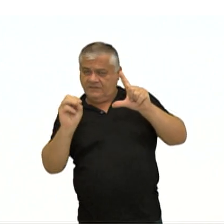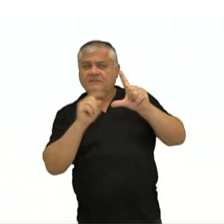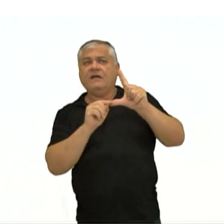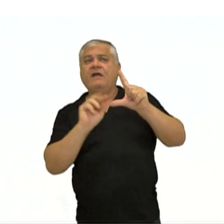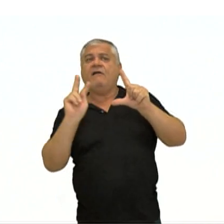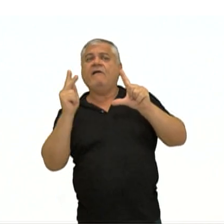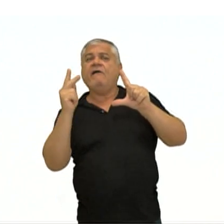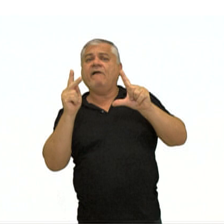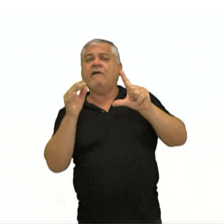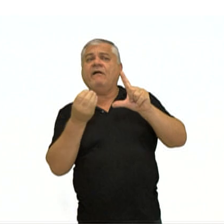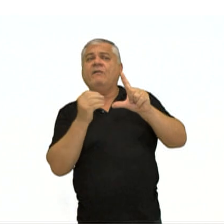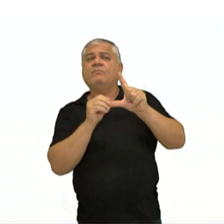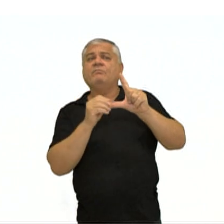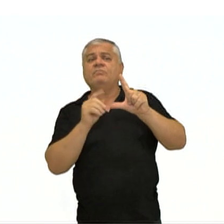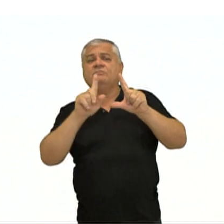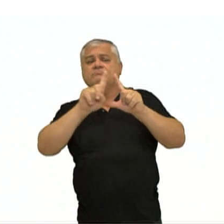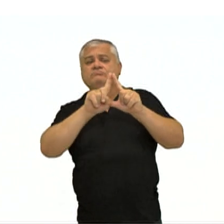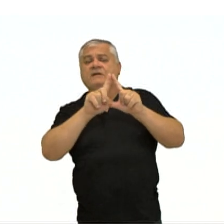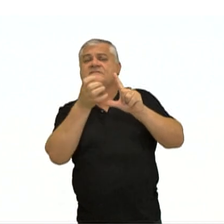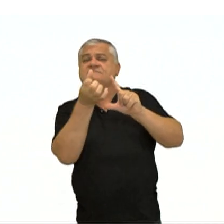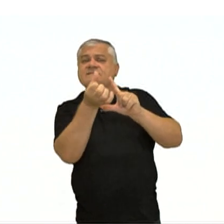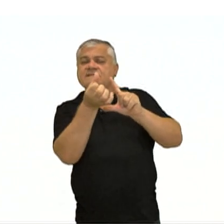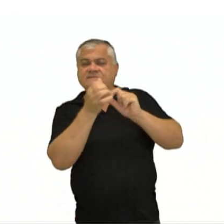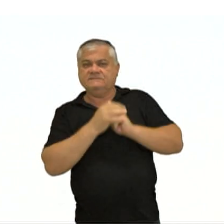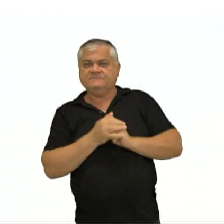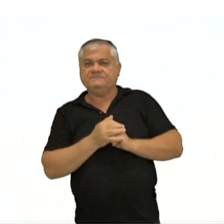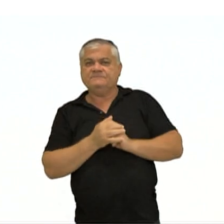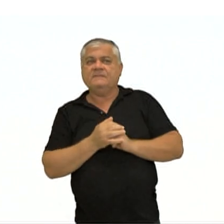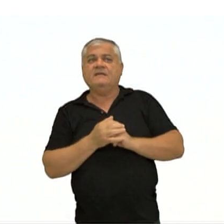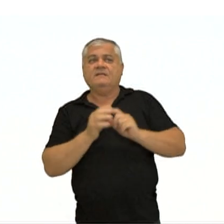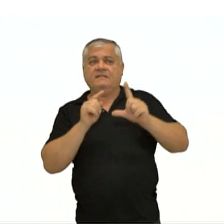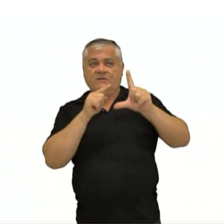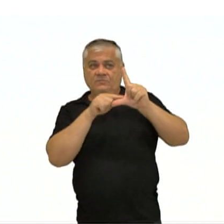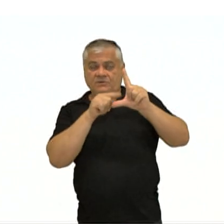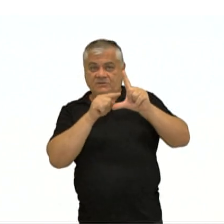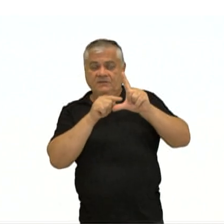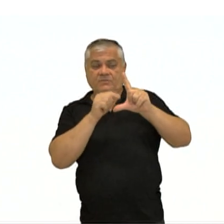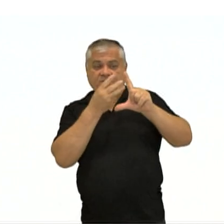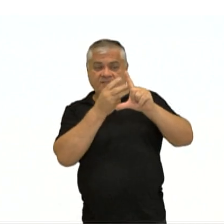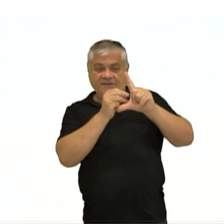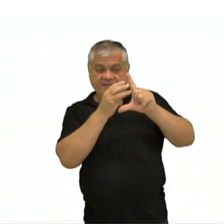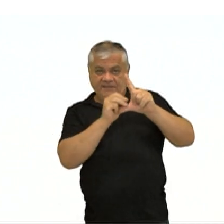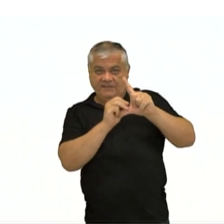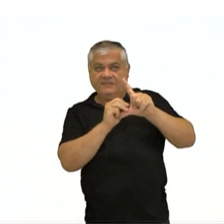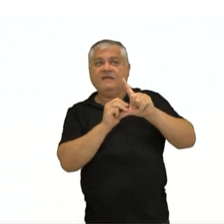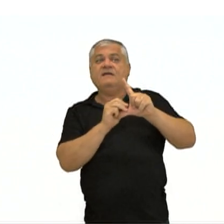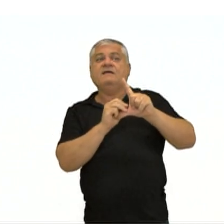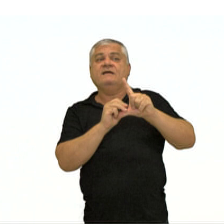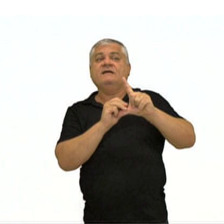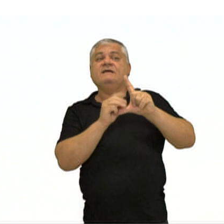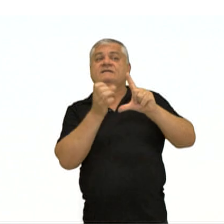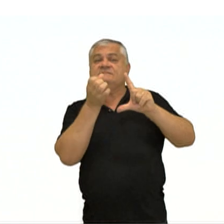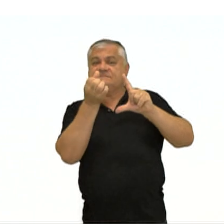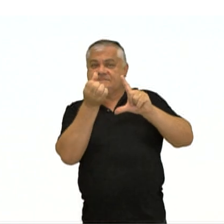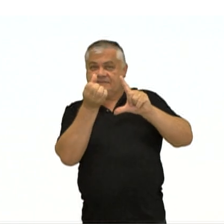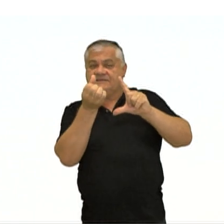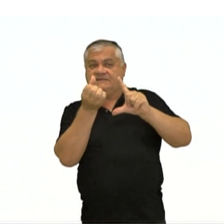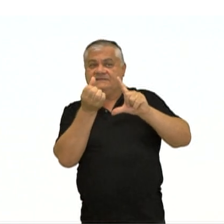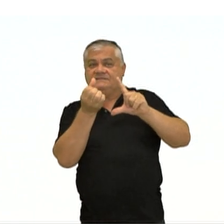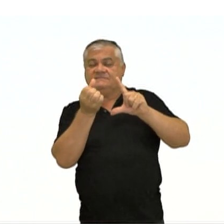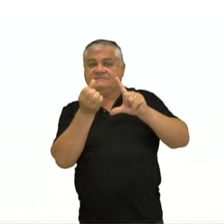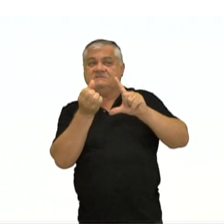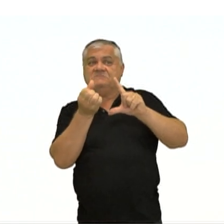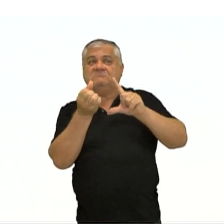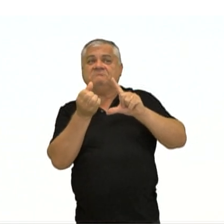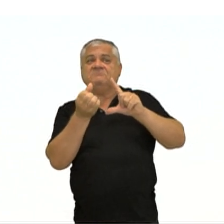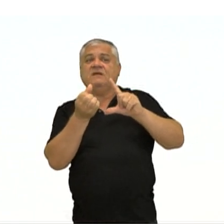a hipotenusa, que é 6, nós vamos aplicar o valor do seno de 30, o 6 vai passar multiplicando, né? O seno